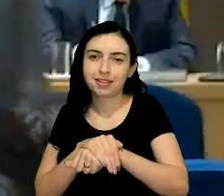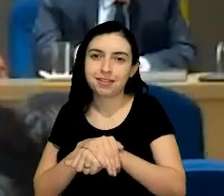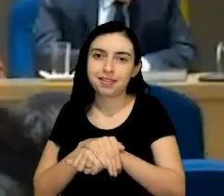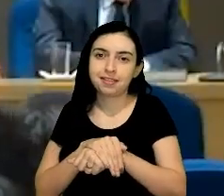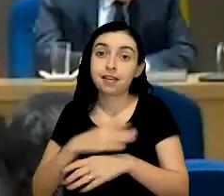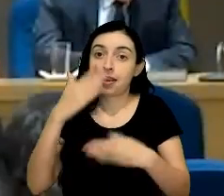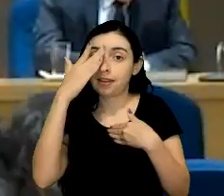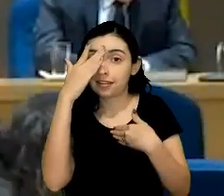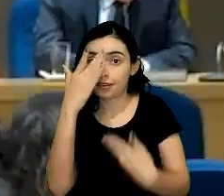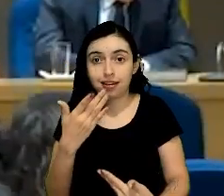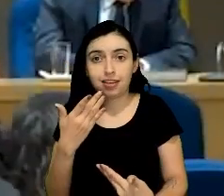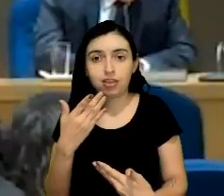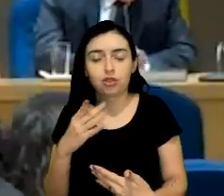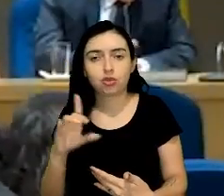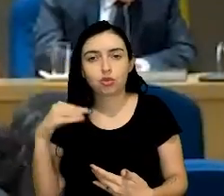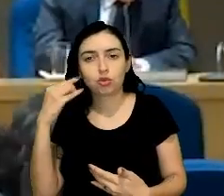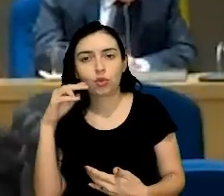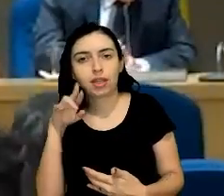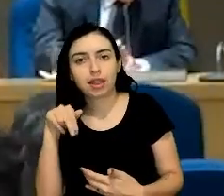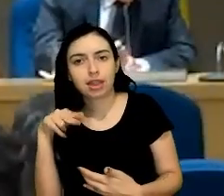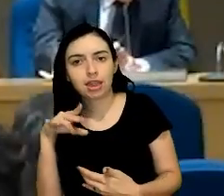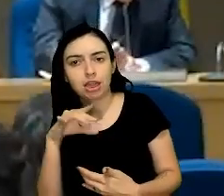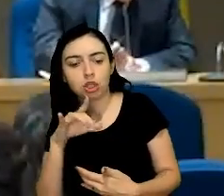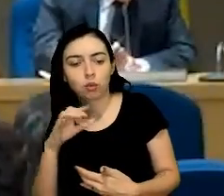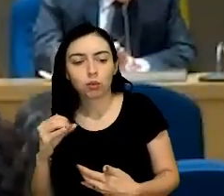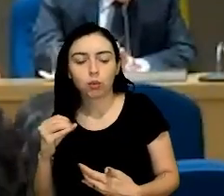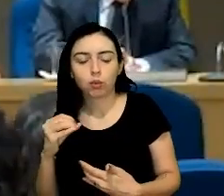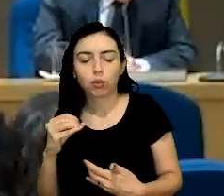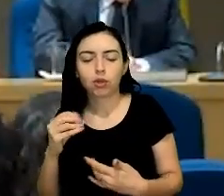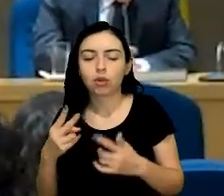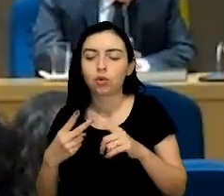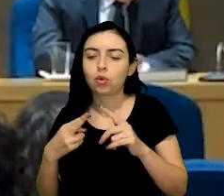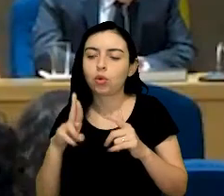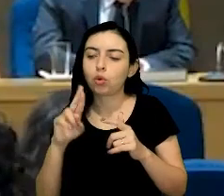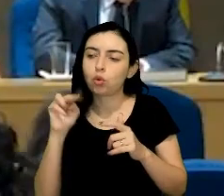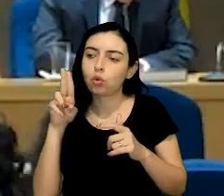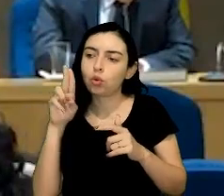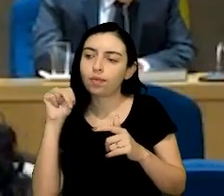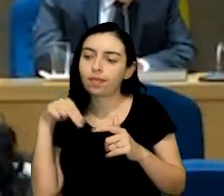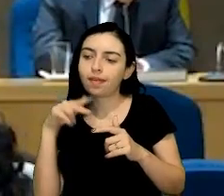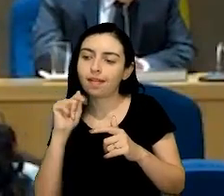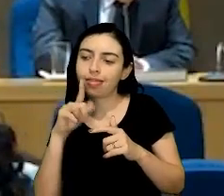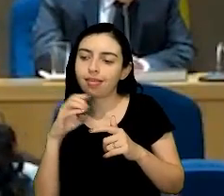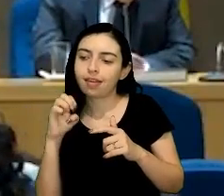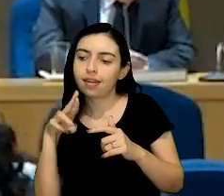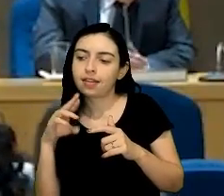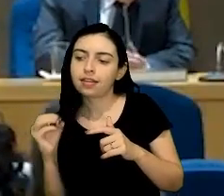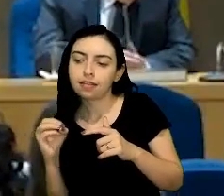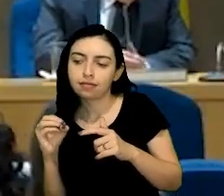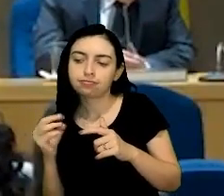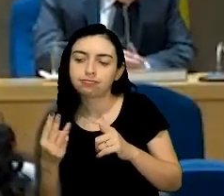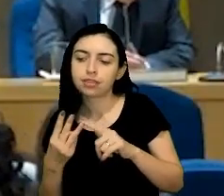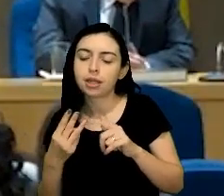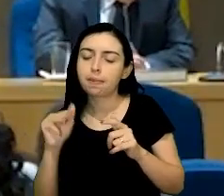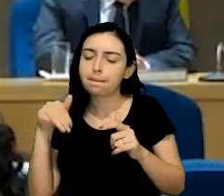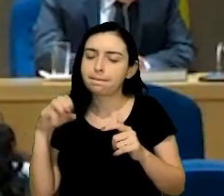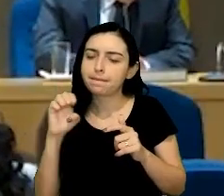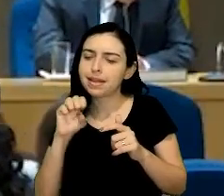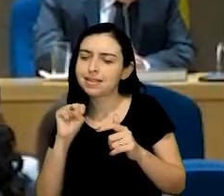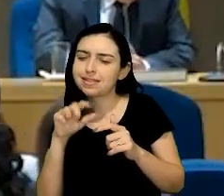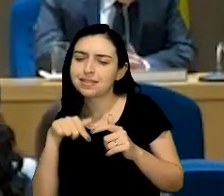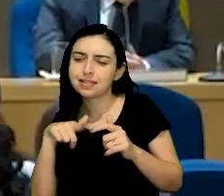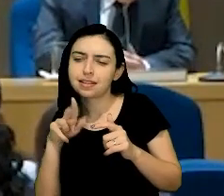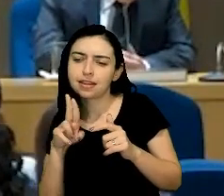Dr. Nigro, Dr. Lunardelli, Dr. Mesquita, Dr. Raul, Dr. Walter, demais